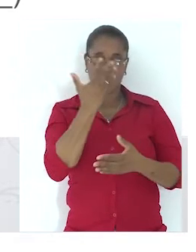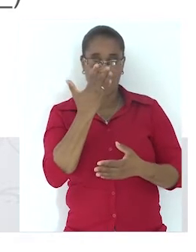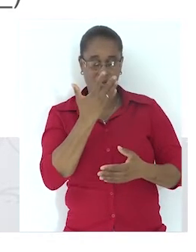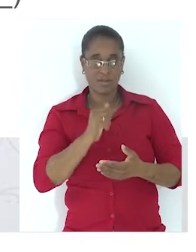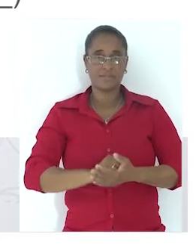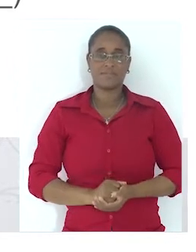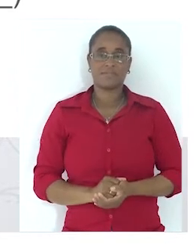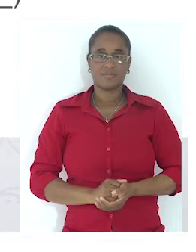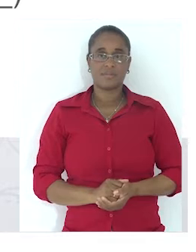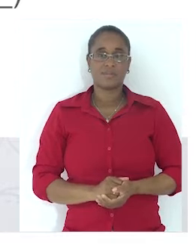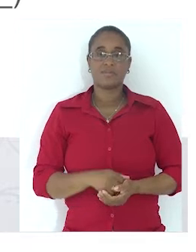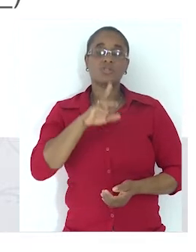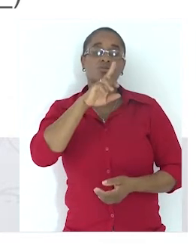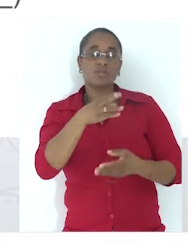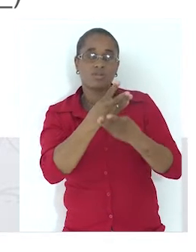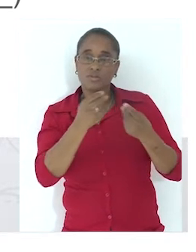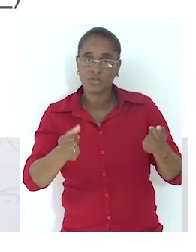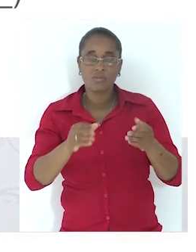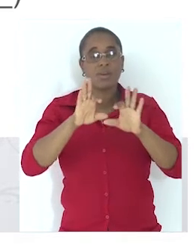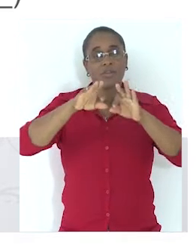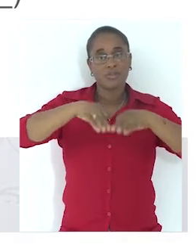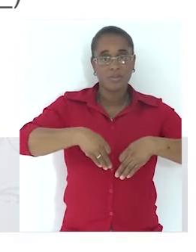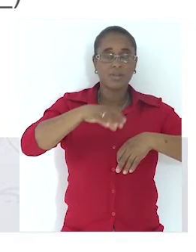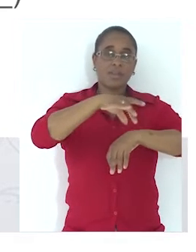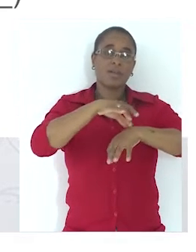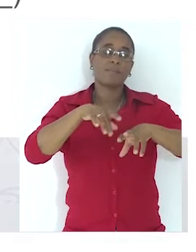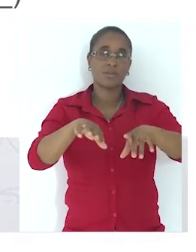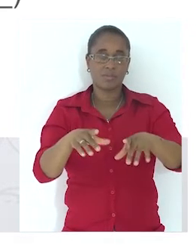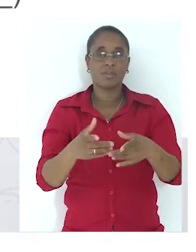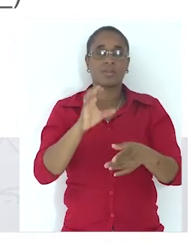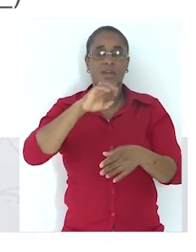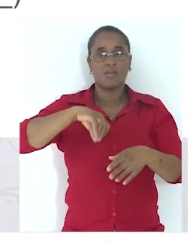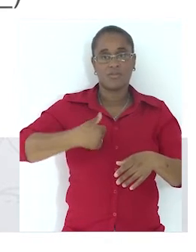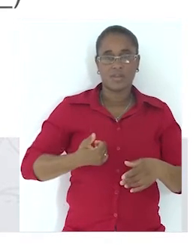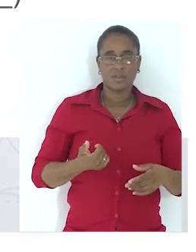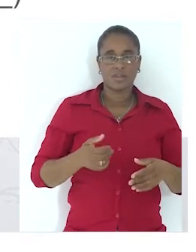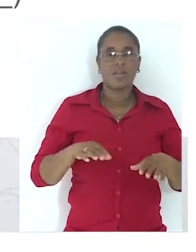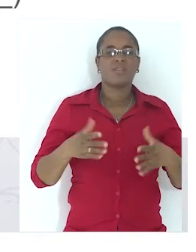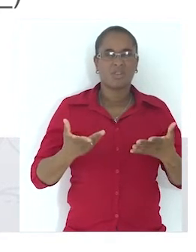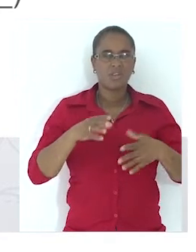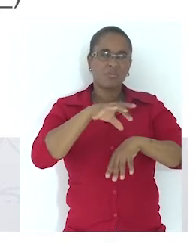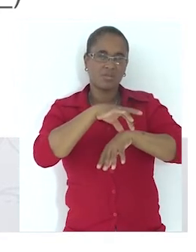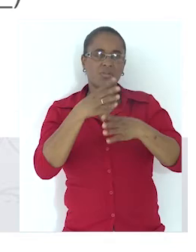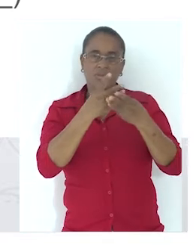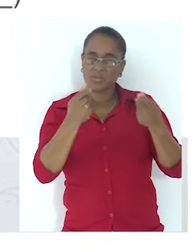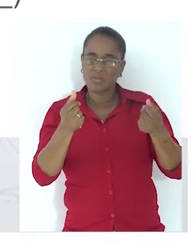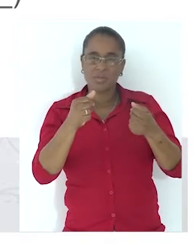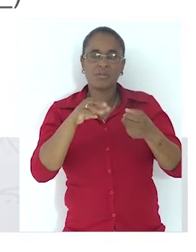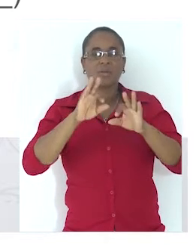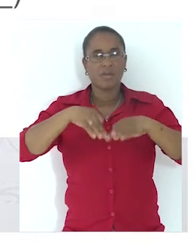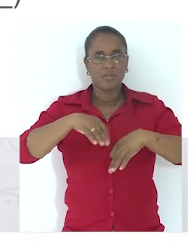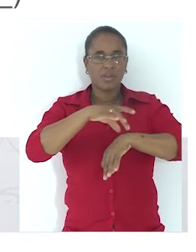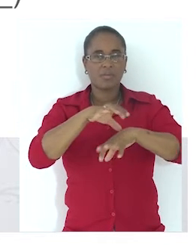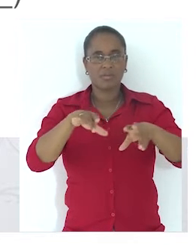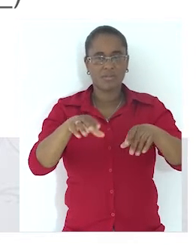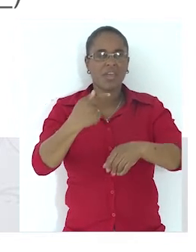aulas. Soluções para pôr fim à pandemia em Cabo Verde. Foi uma solução para pôr fim à pandemia? É